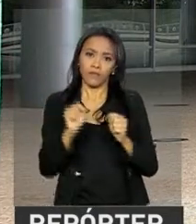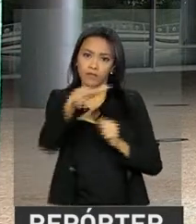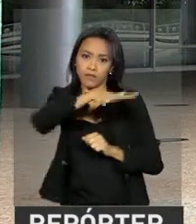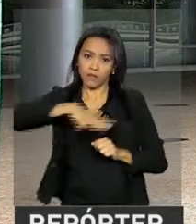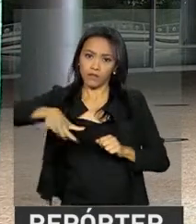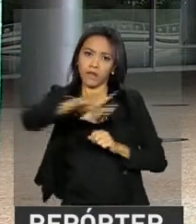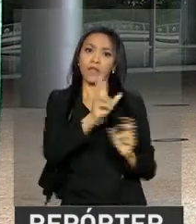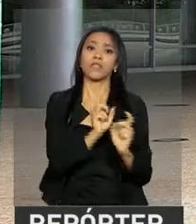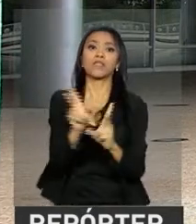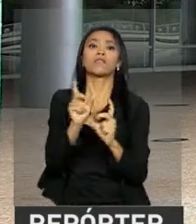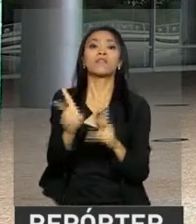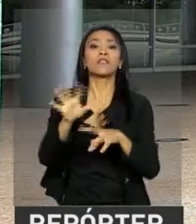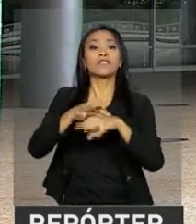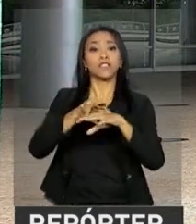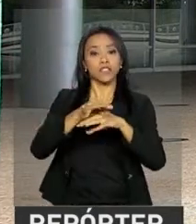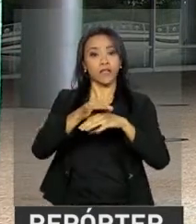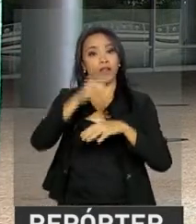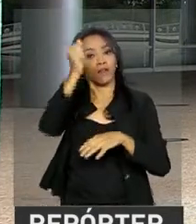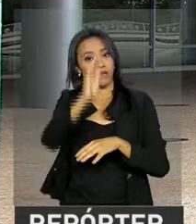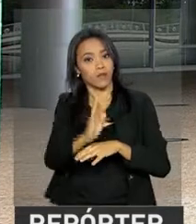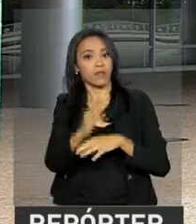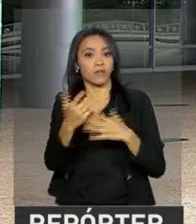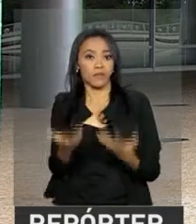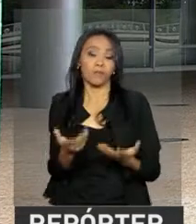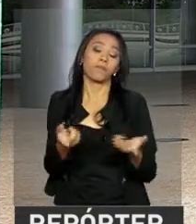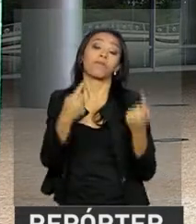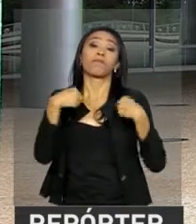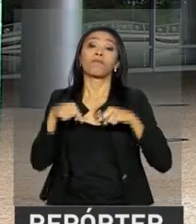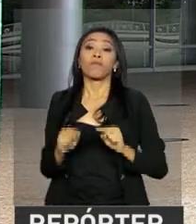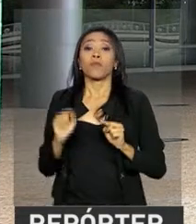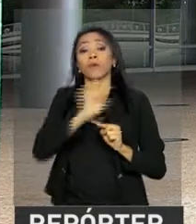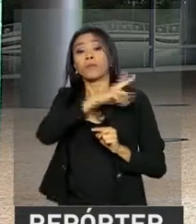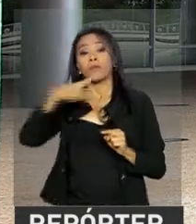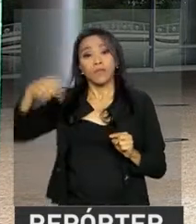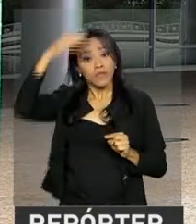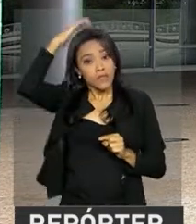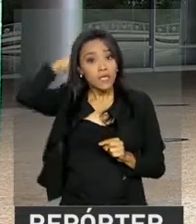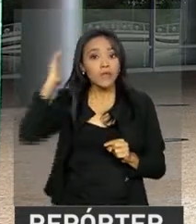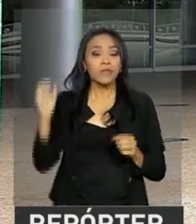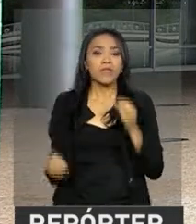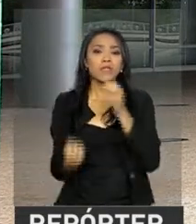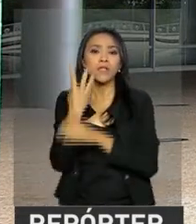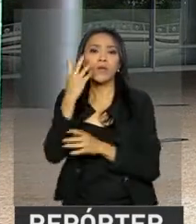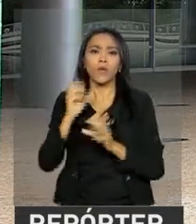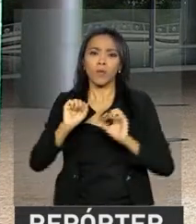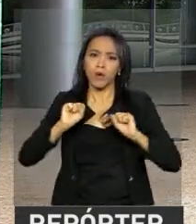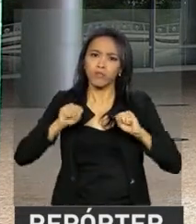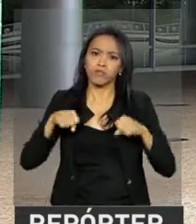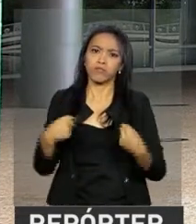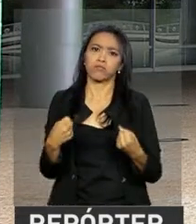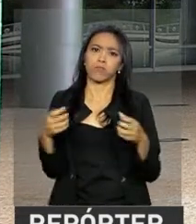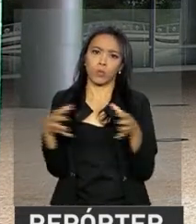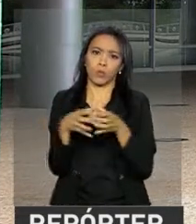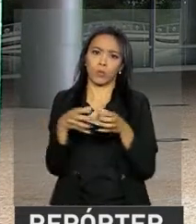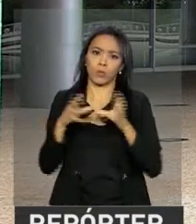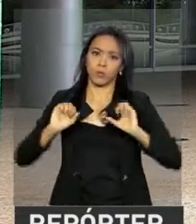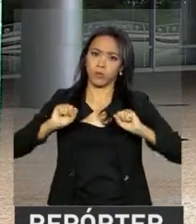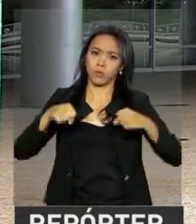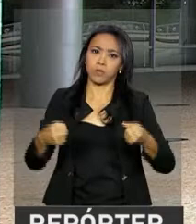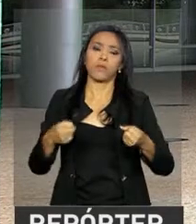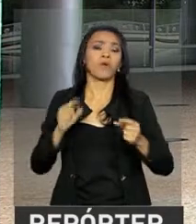produtos aqui no brasil o presidente michel temer também determina a criação de uma força-tarefa força tarefa pra